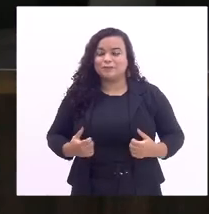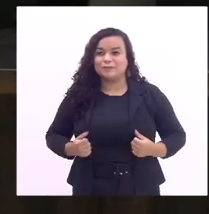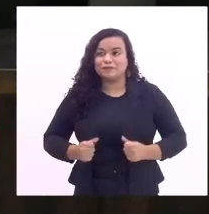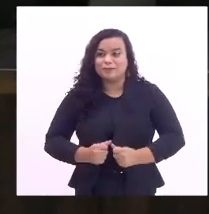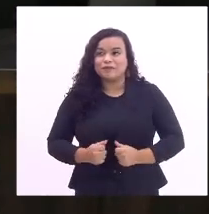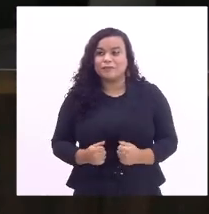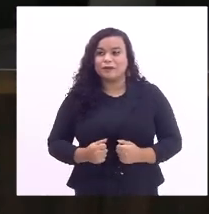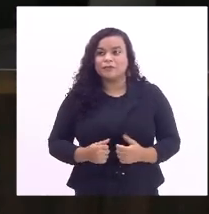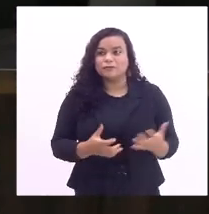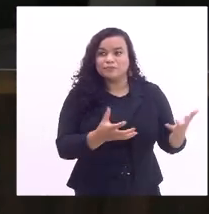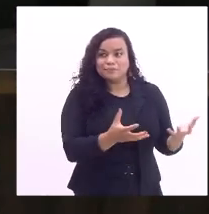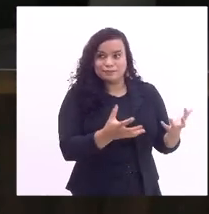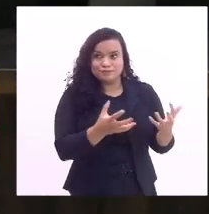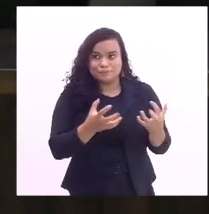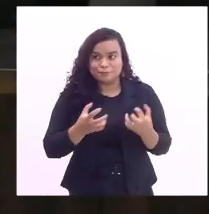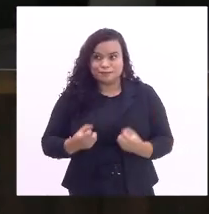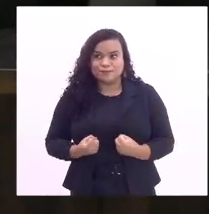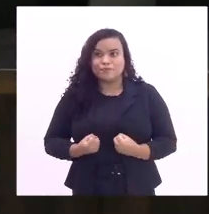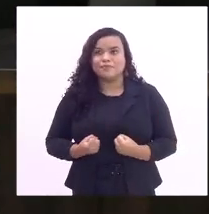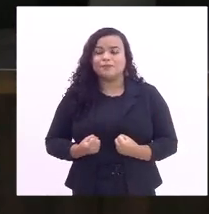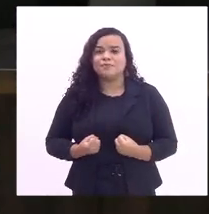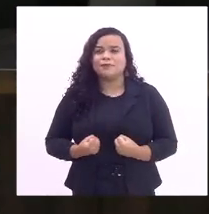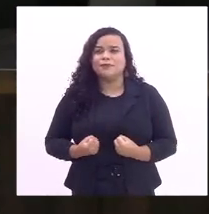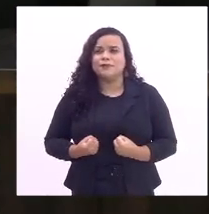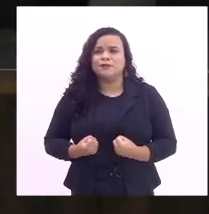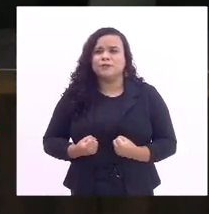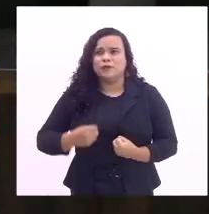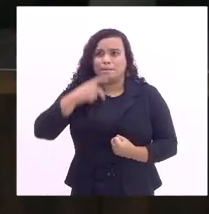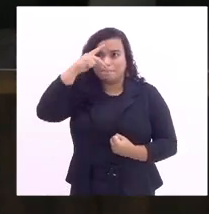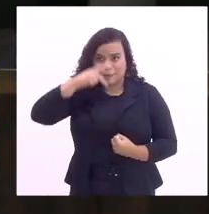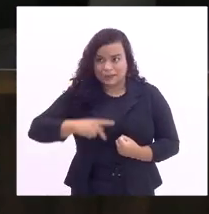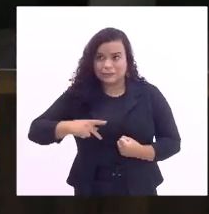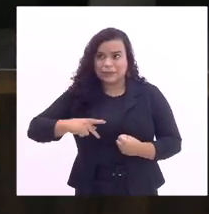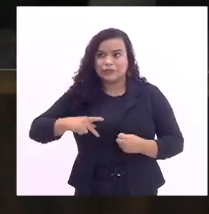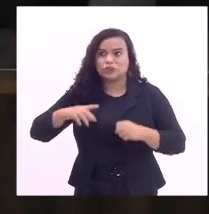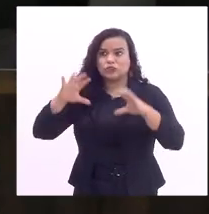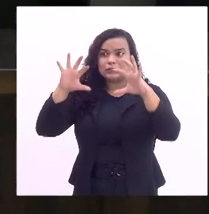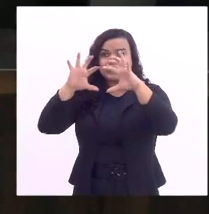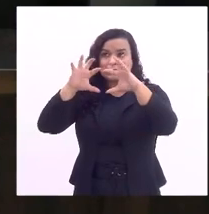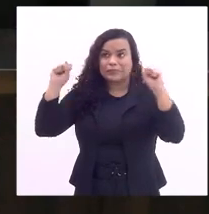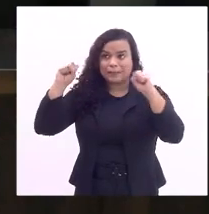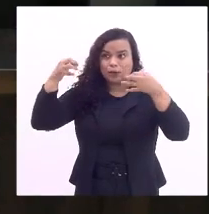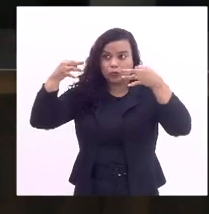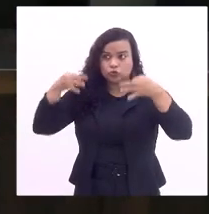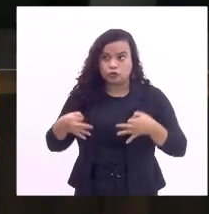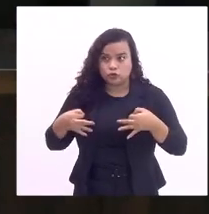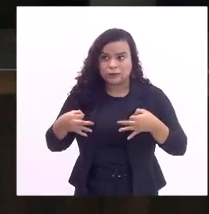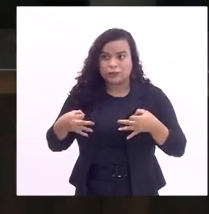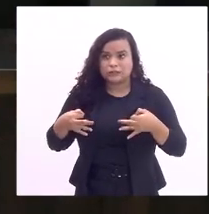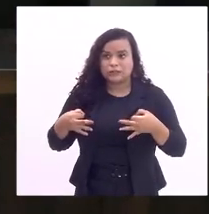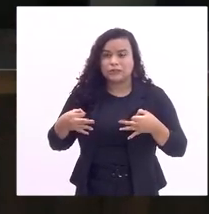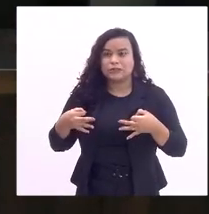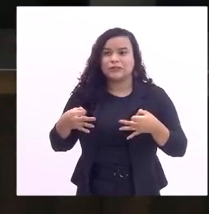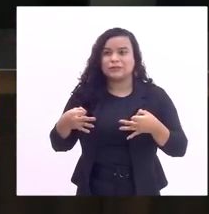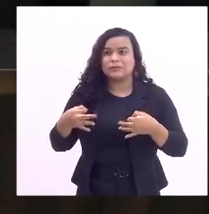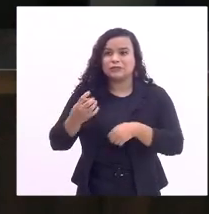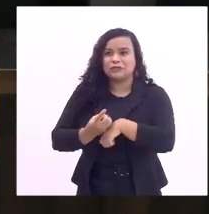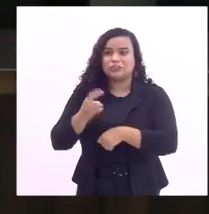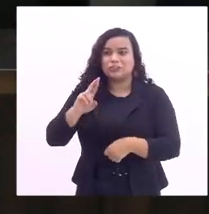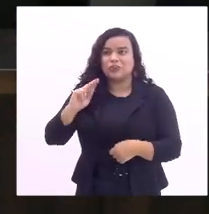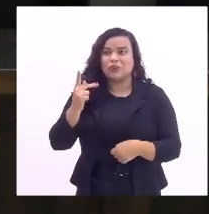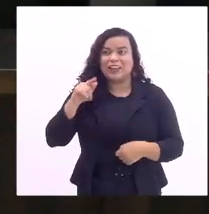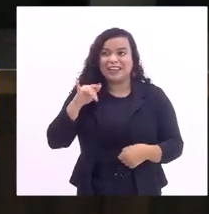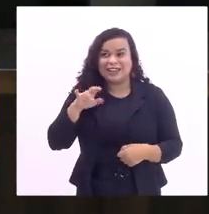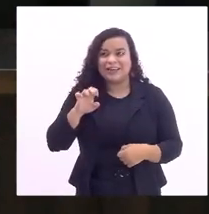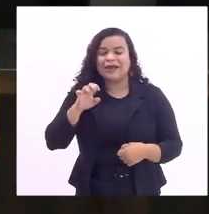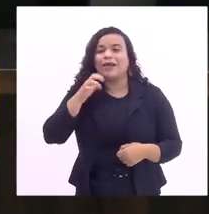Eu recebi há pouco o presidente do Tribunal de Justiça, doutor Henrique. Boa tarde, meu presidente. Boa tarde,